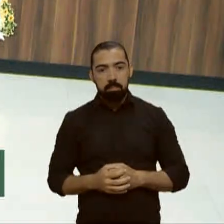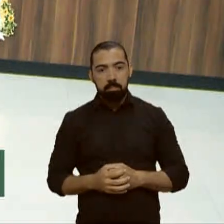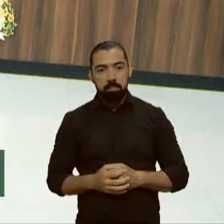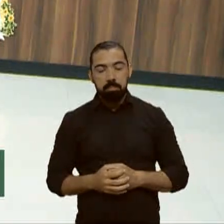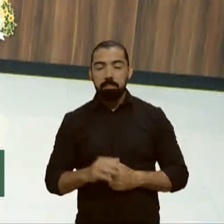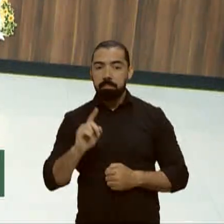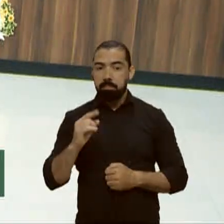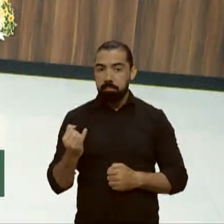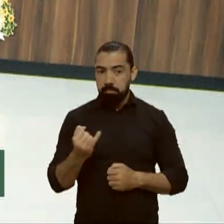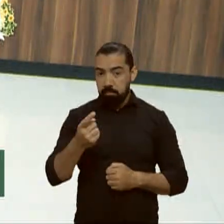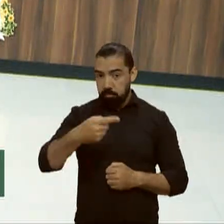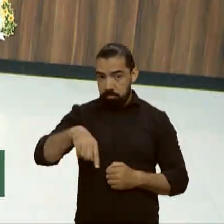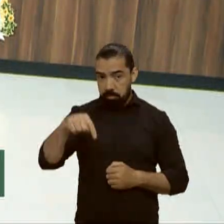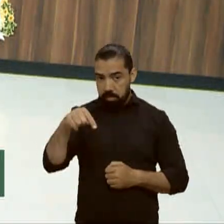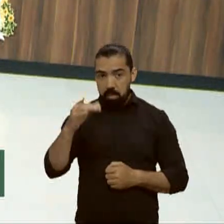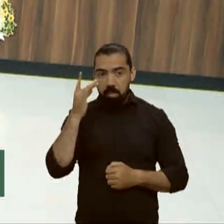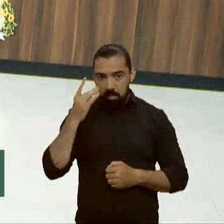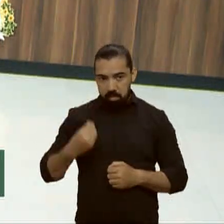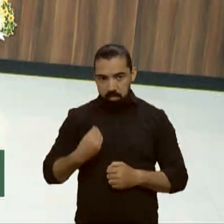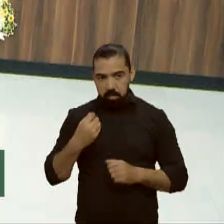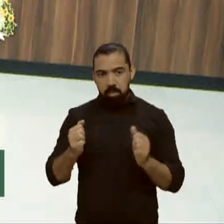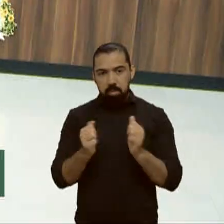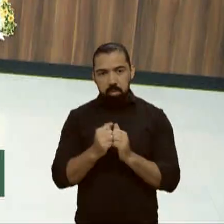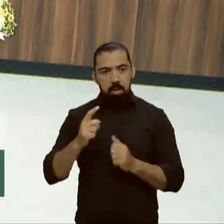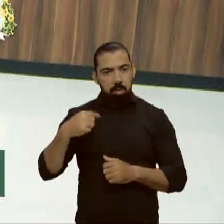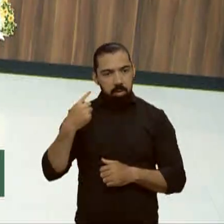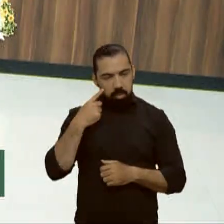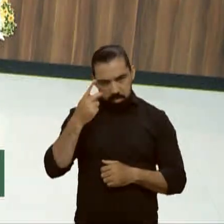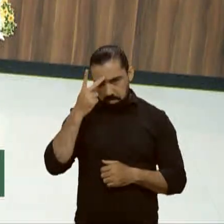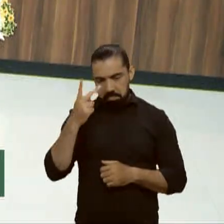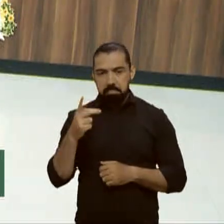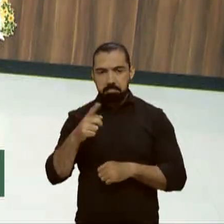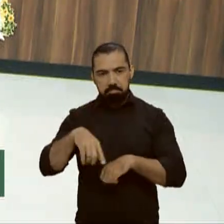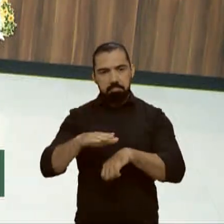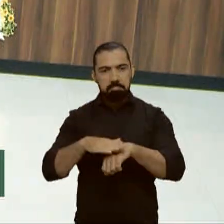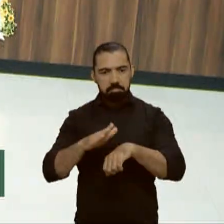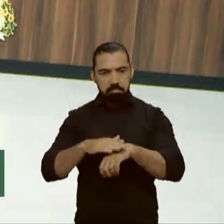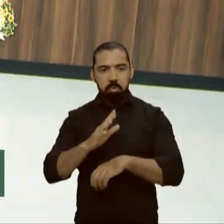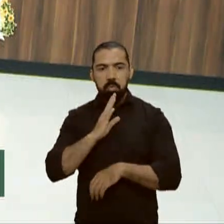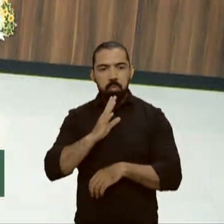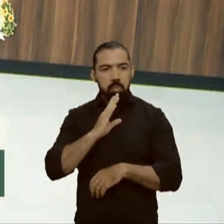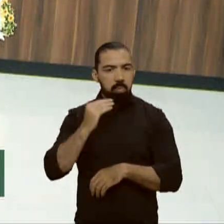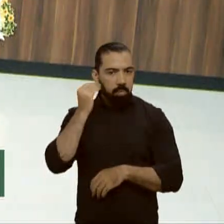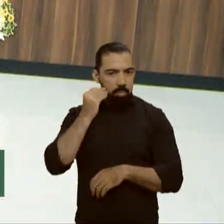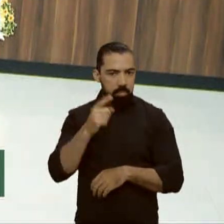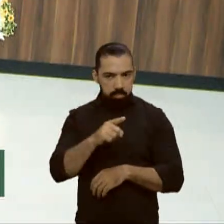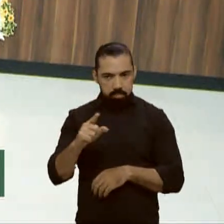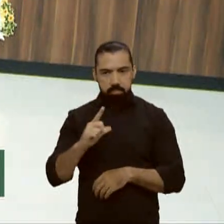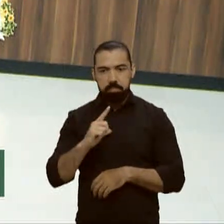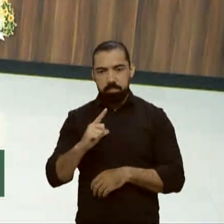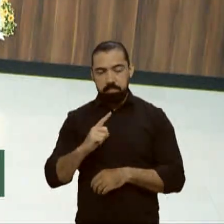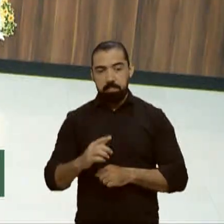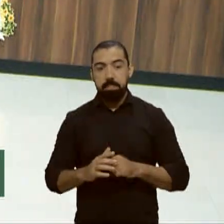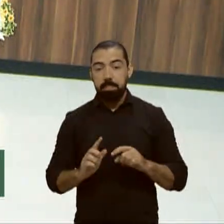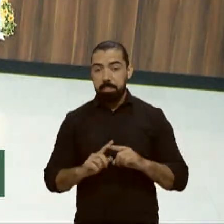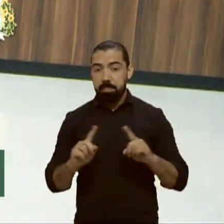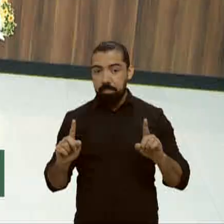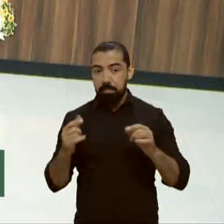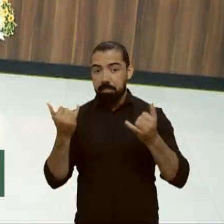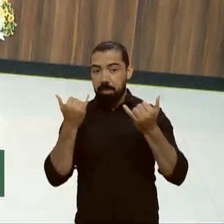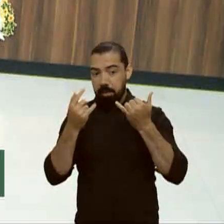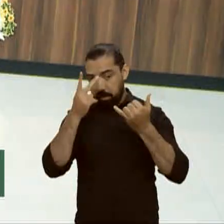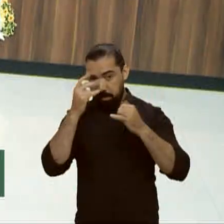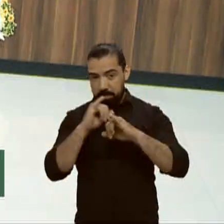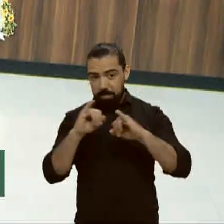que vocês que estão aqui, são advogados, eu também sou advogado da Comissão de Direito do Consumidor, recém-possado, mas informar as pessoas,